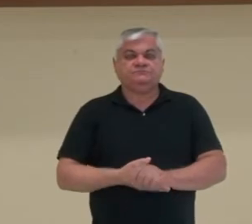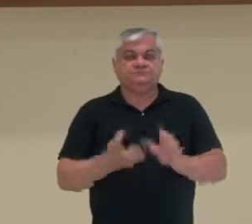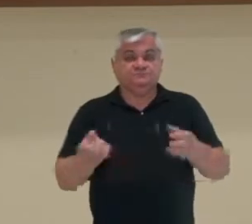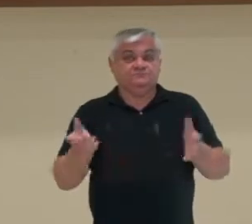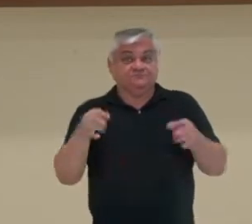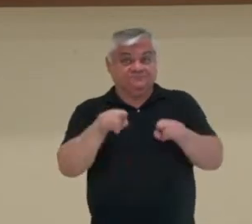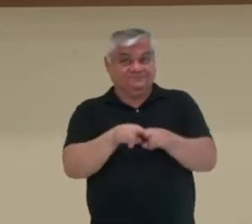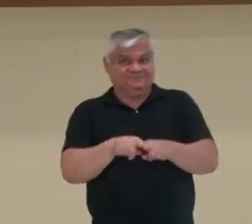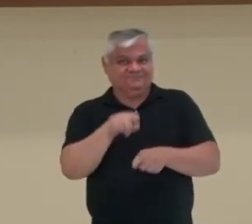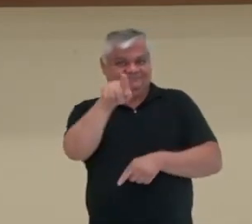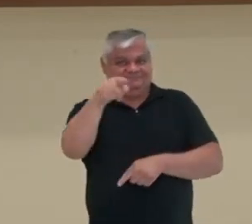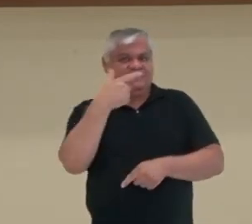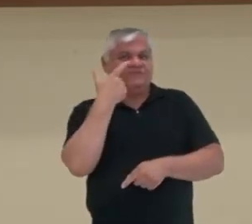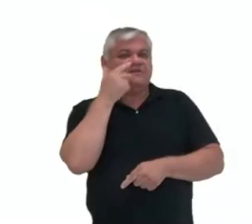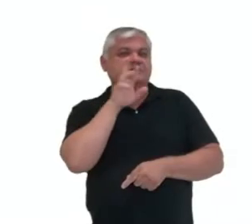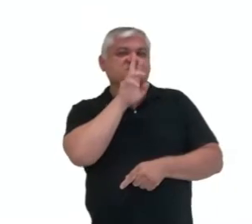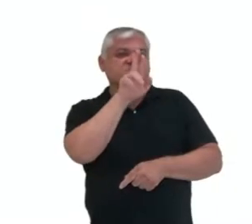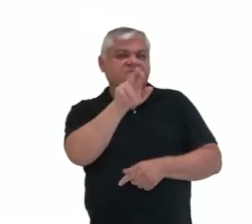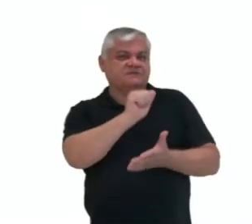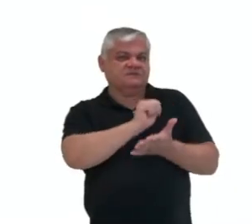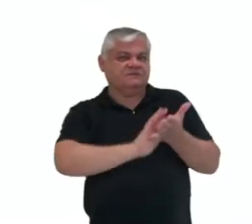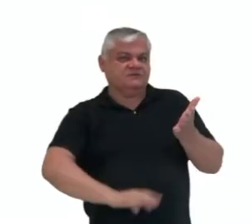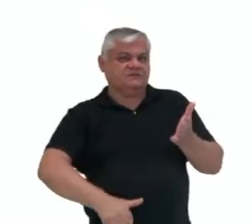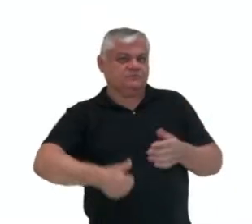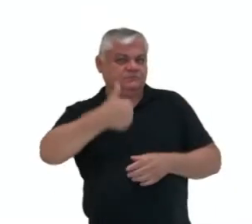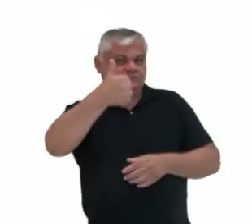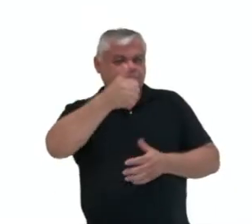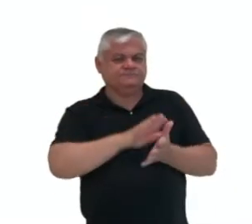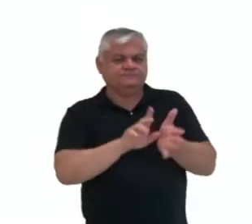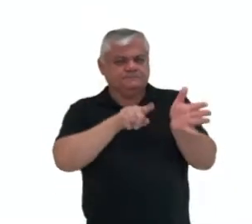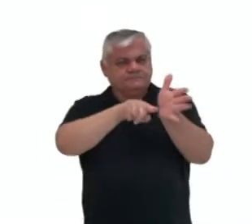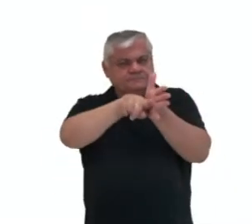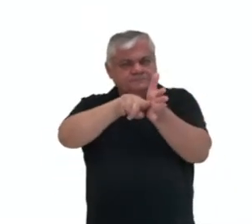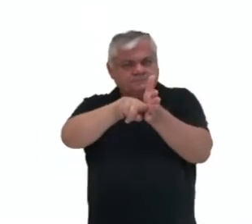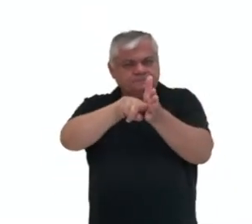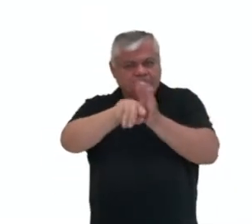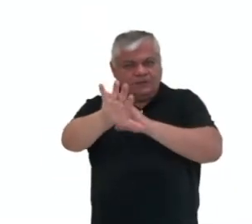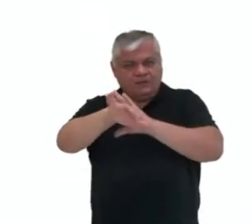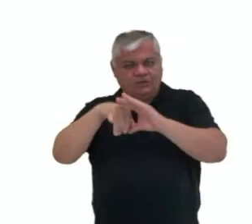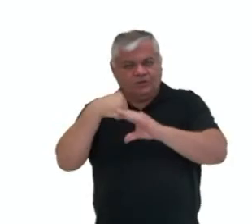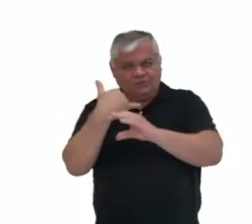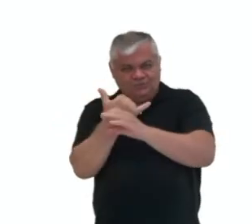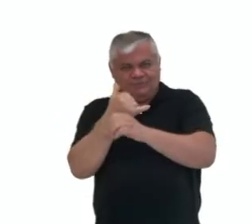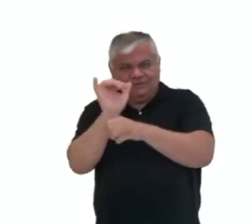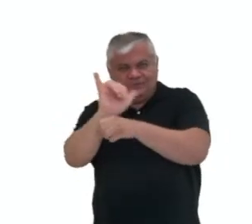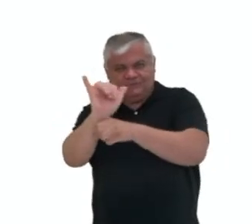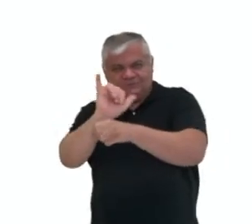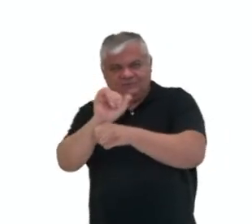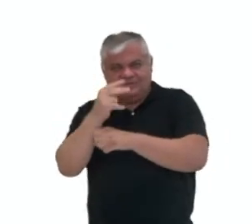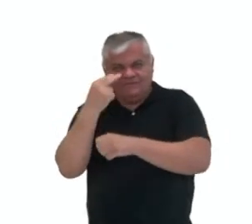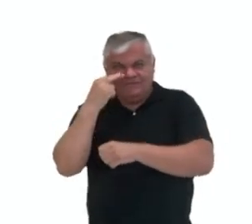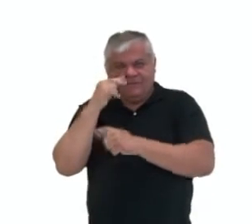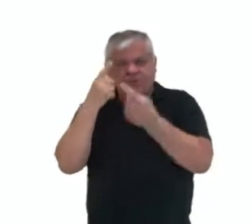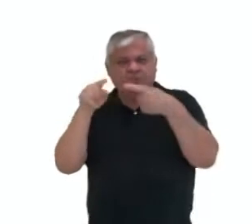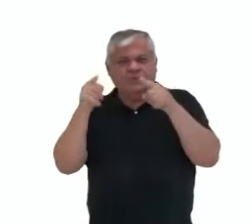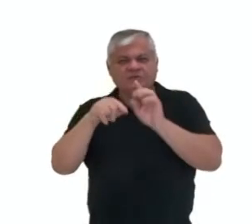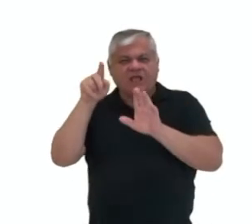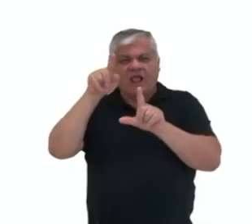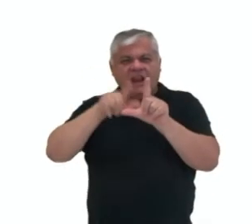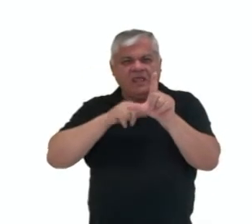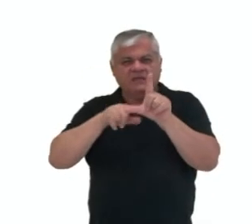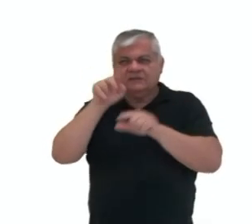Voltei a gabaritar contigo a atividade 1. Conseguiu pesquisar no YouTube? Verificou a música? Gostou da letra? Então, olha